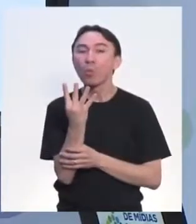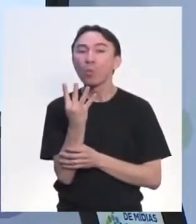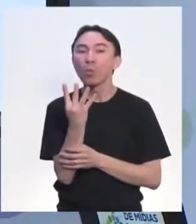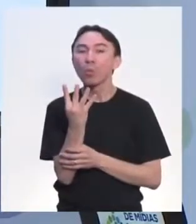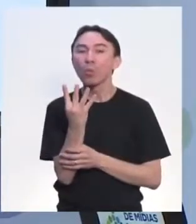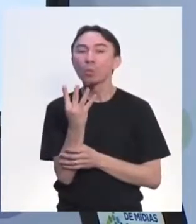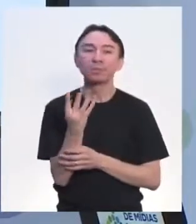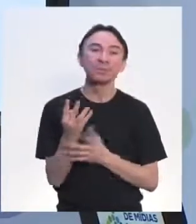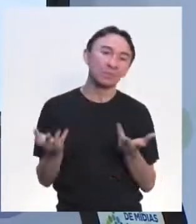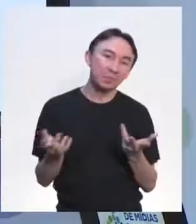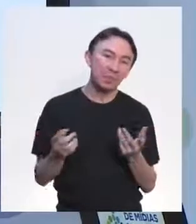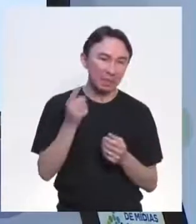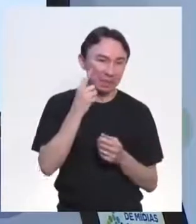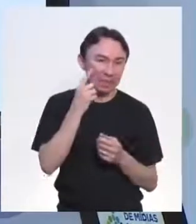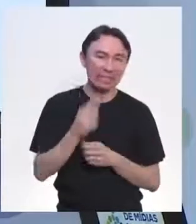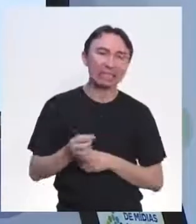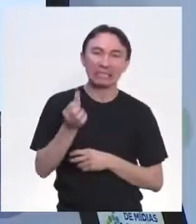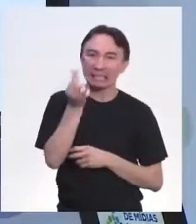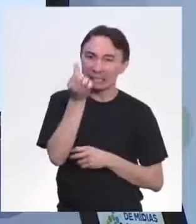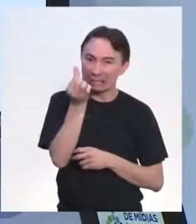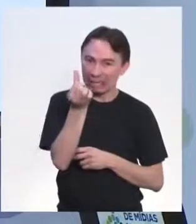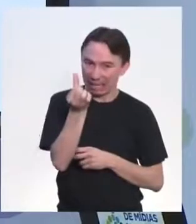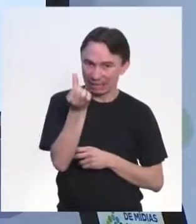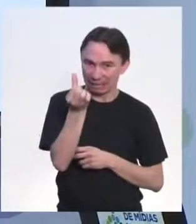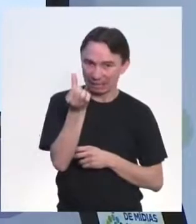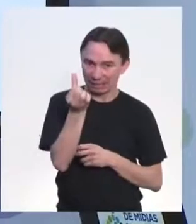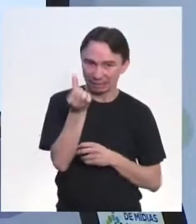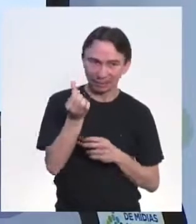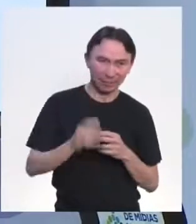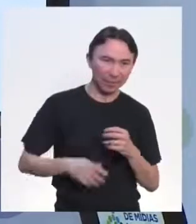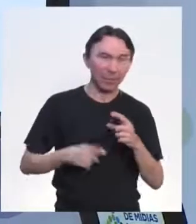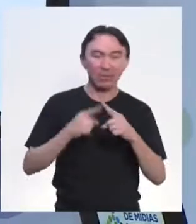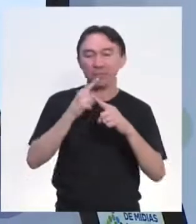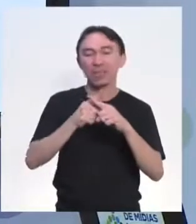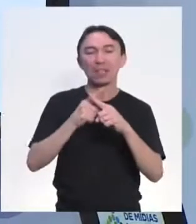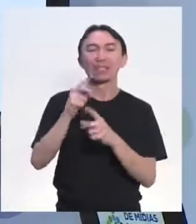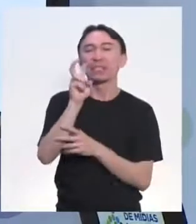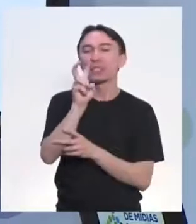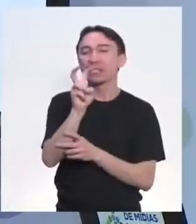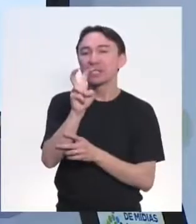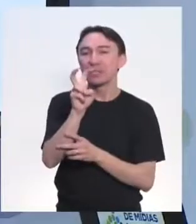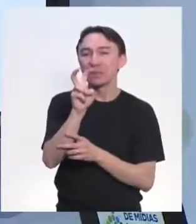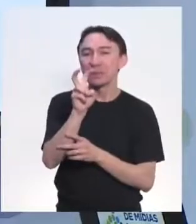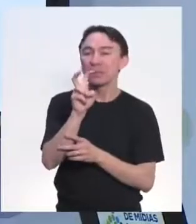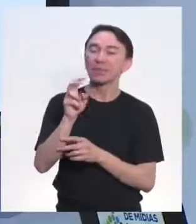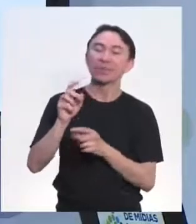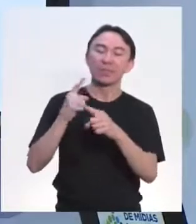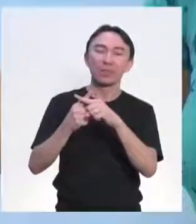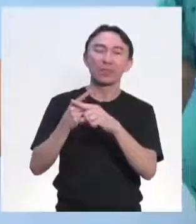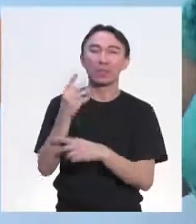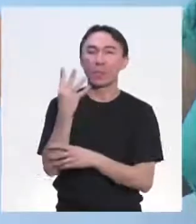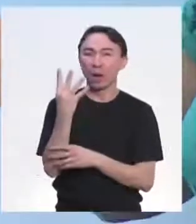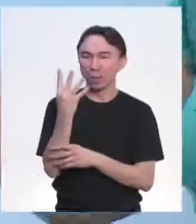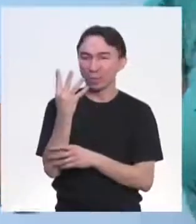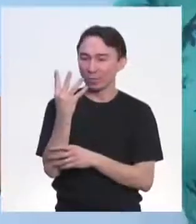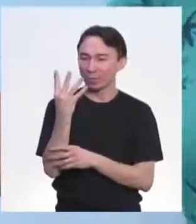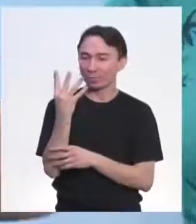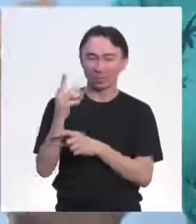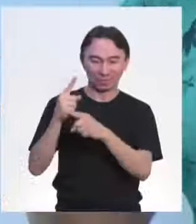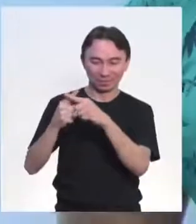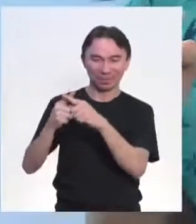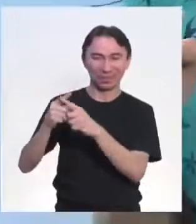o 6 de cima, multiplicando pelo 5 e parando no 4 fatorial, para eu